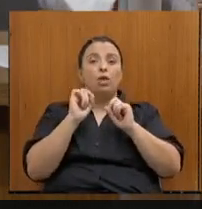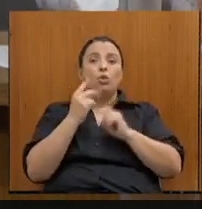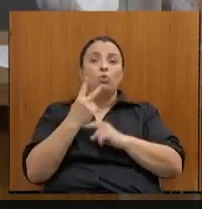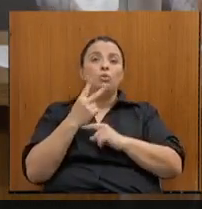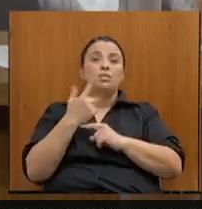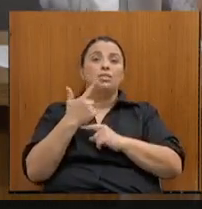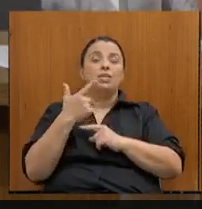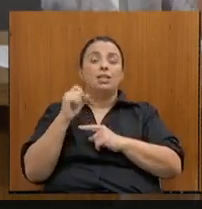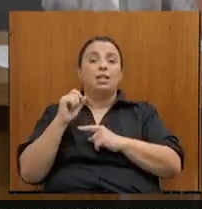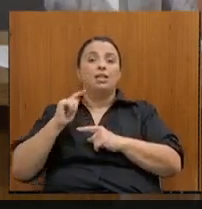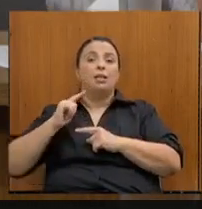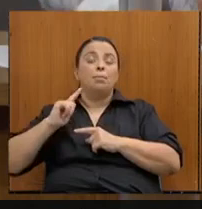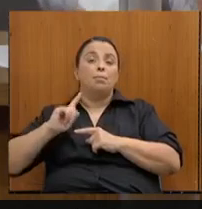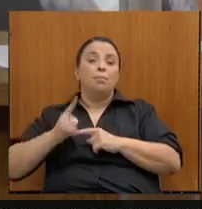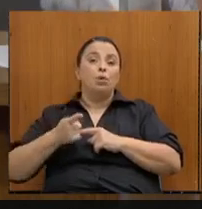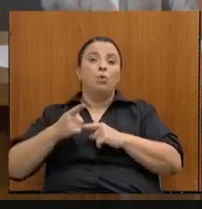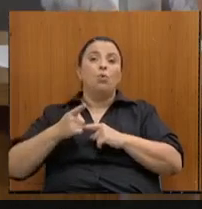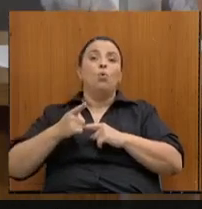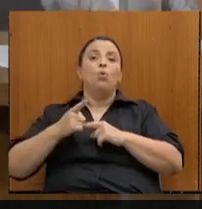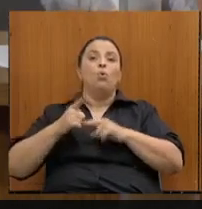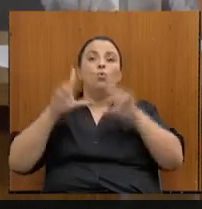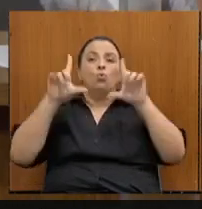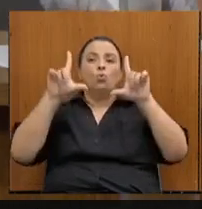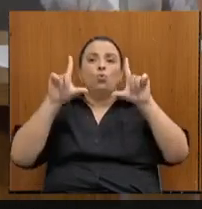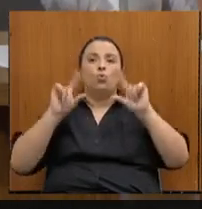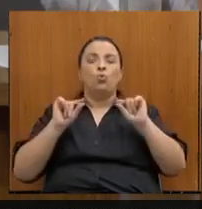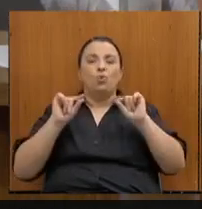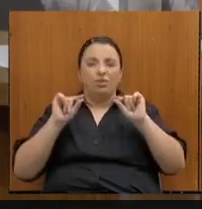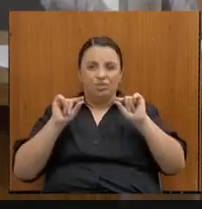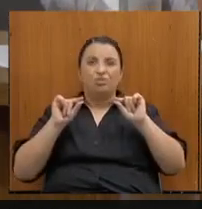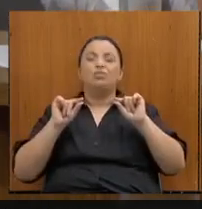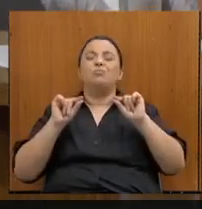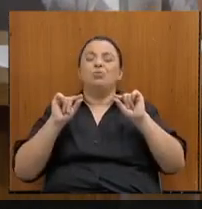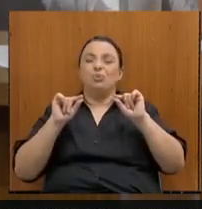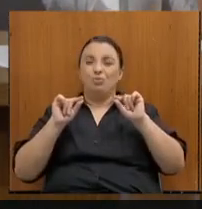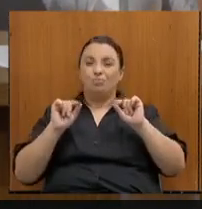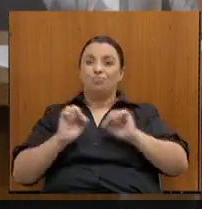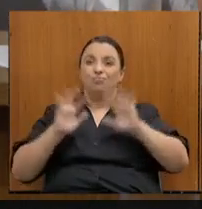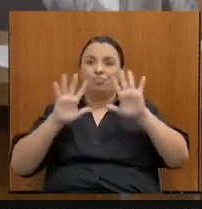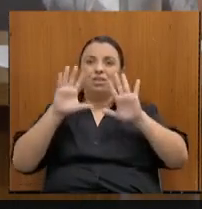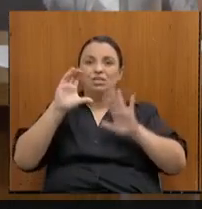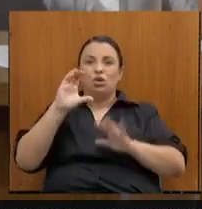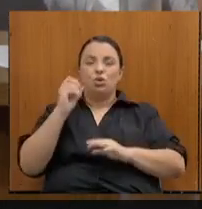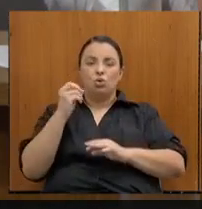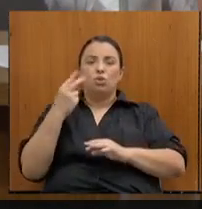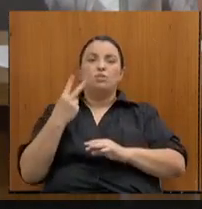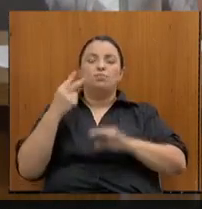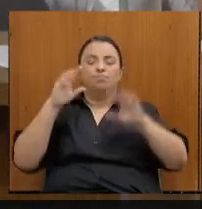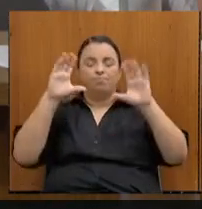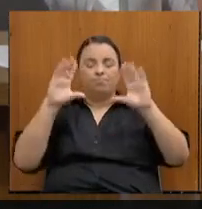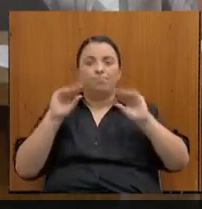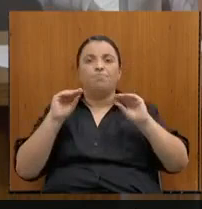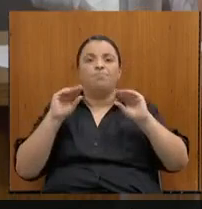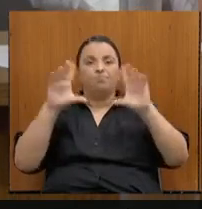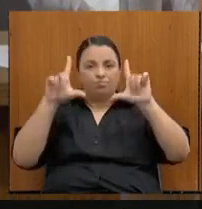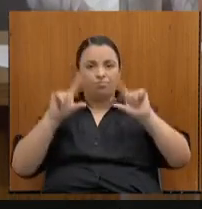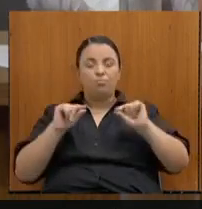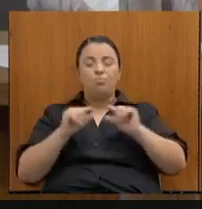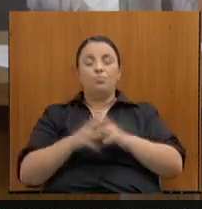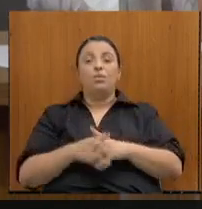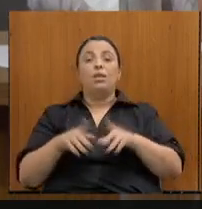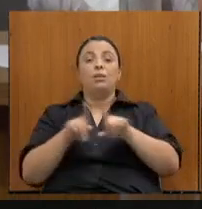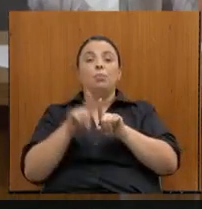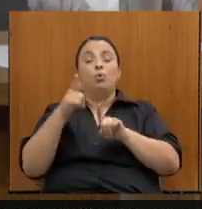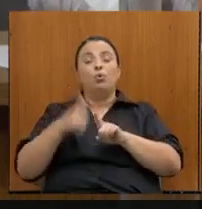2.700 toneladas de CO2 a ser emitidas na natureza né eu também temos um projeto dentro de casa que nos orgulha muito